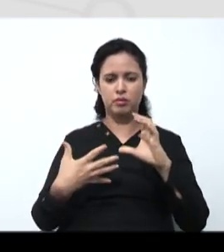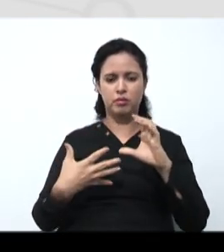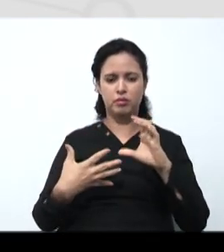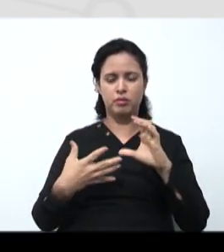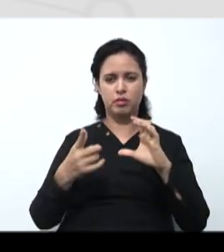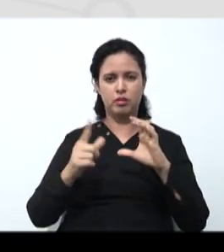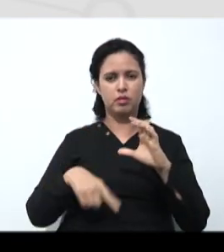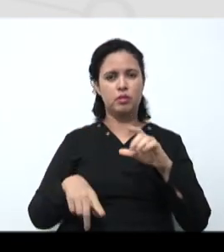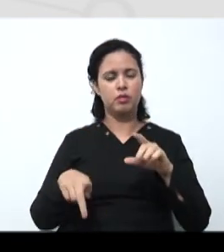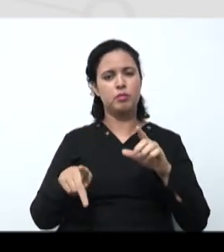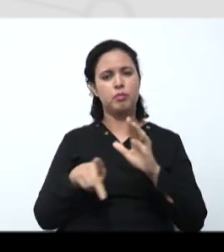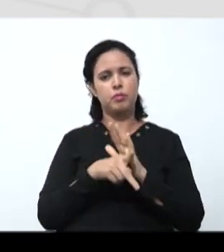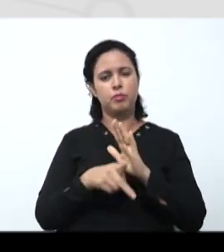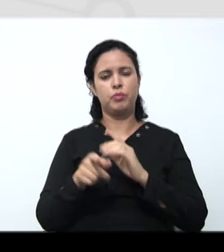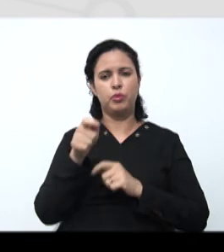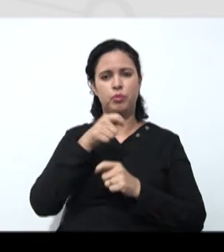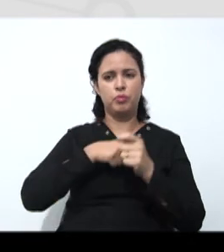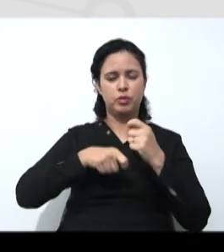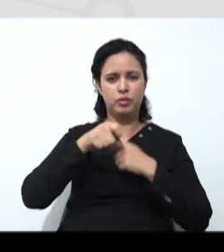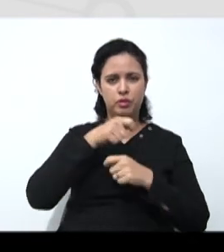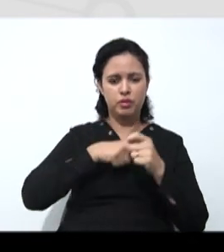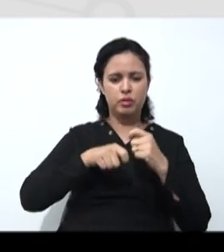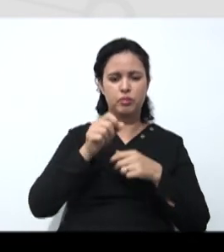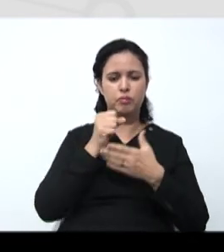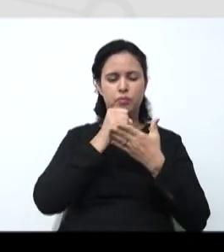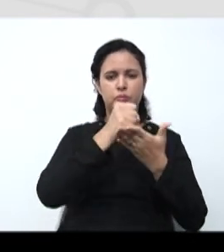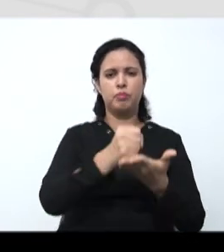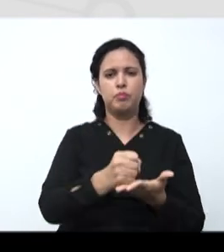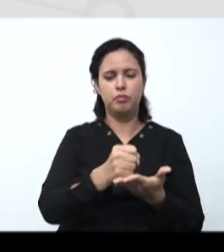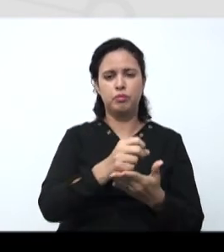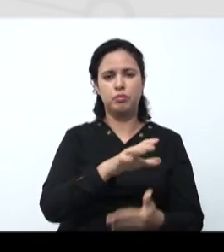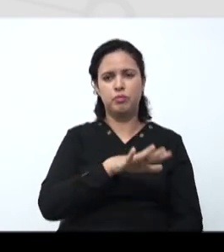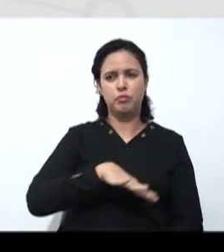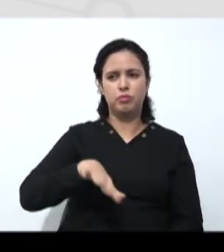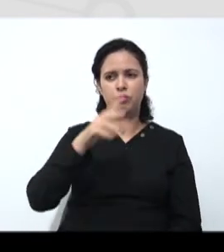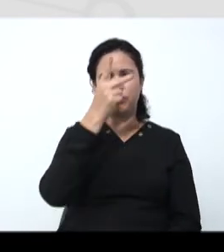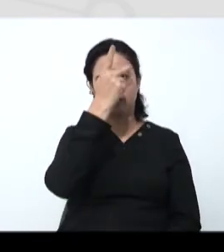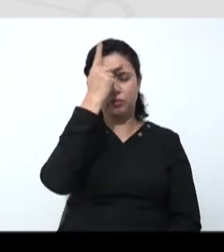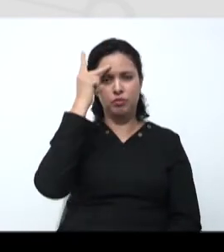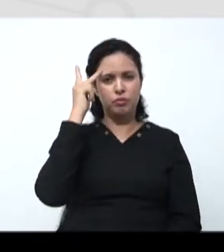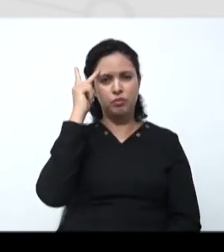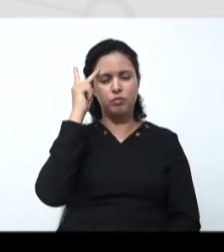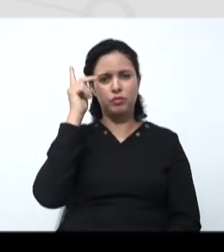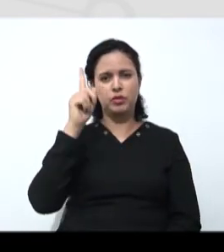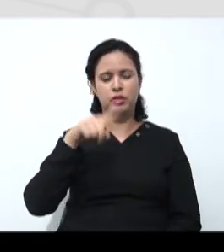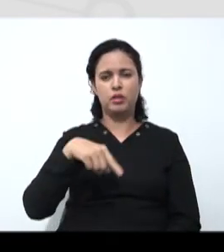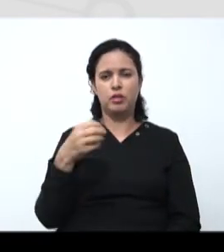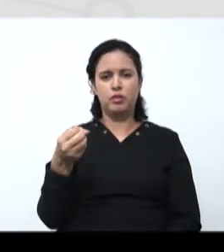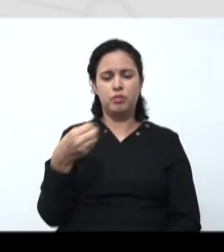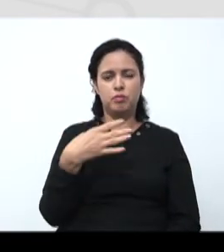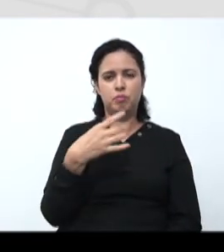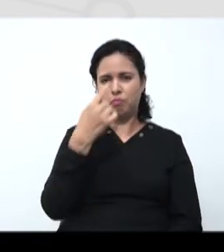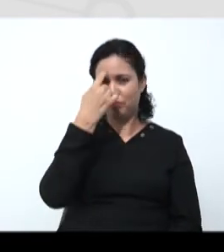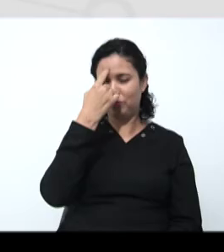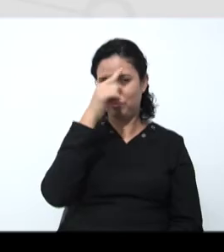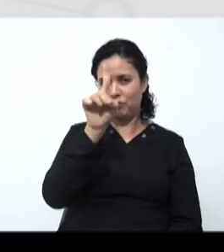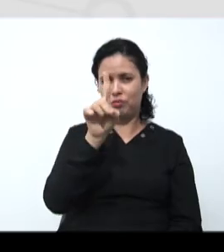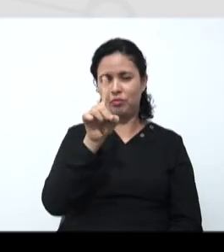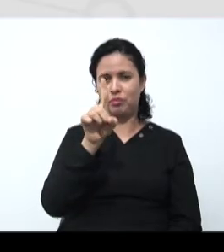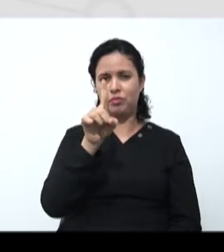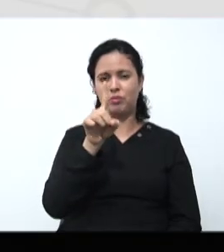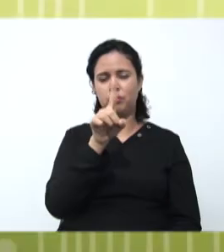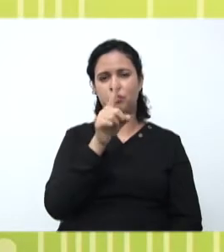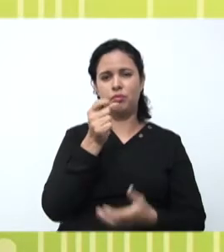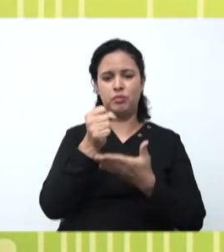empresa comercial, que trabalha com atendimento ao público. Inclusive foi a inovação que ela criou. Qual a inovação que ela criou lá?